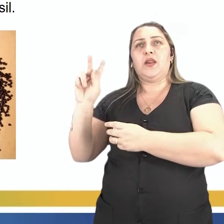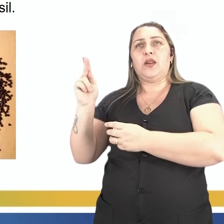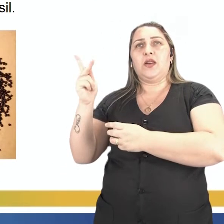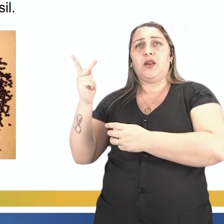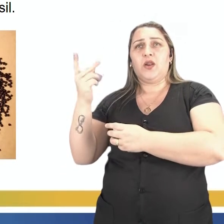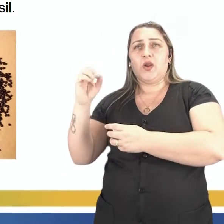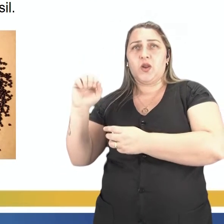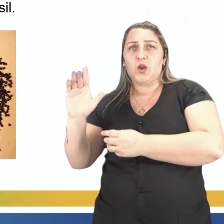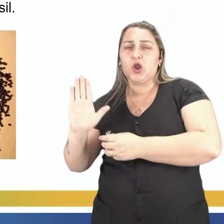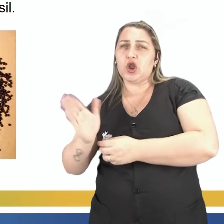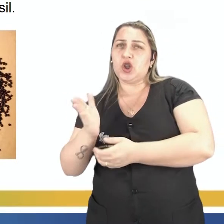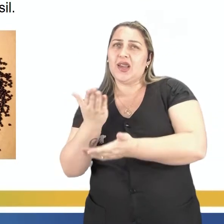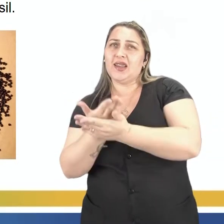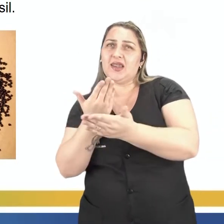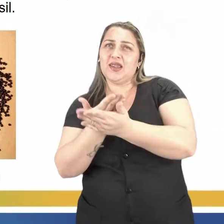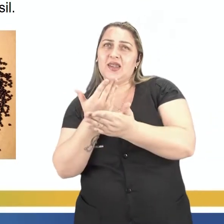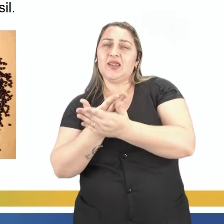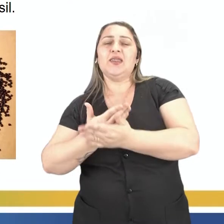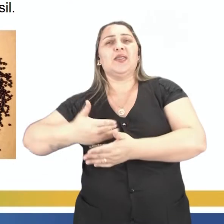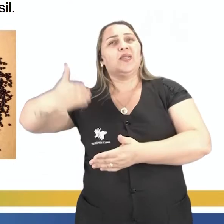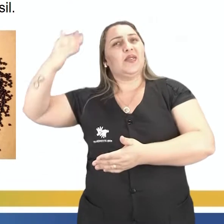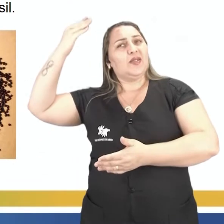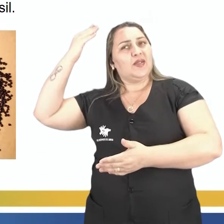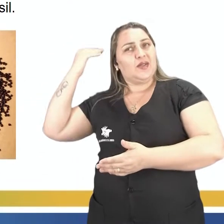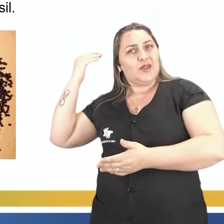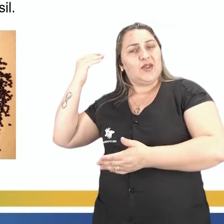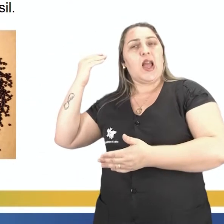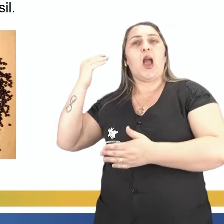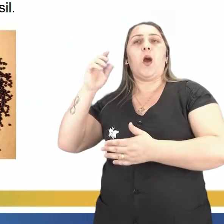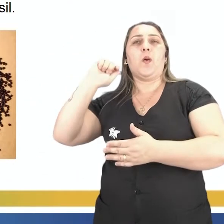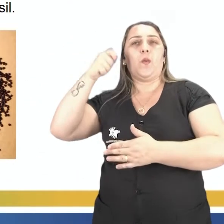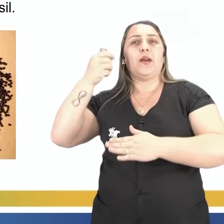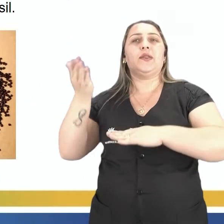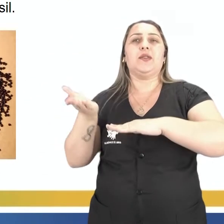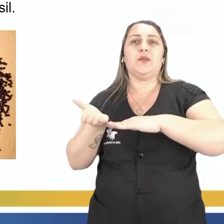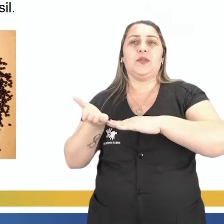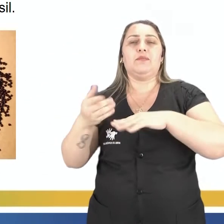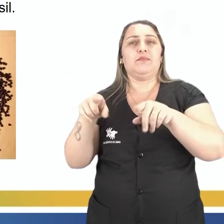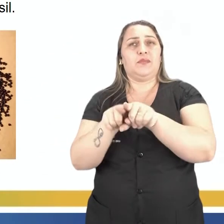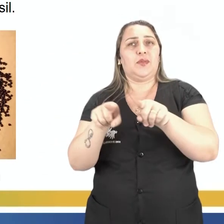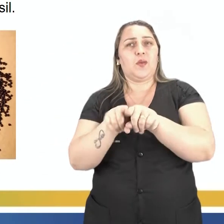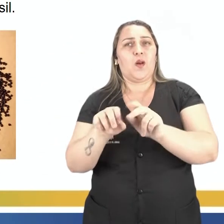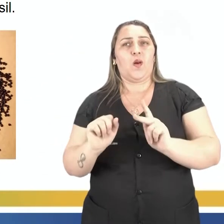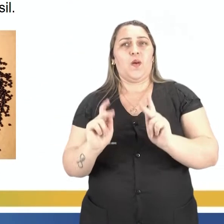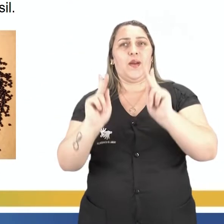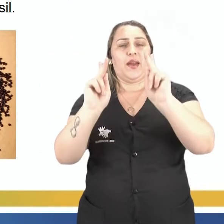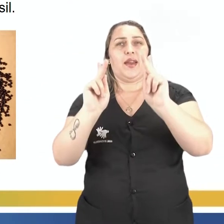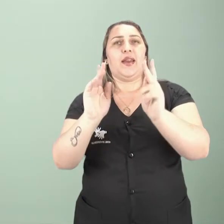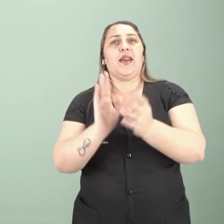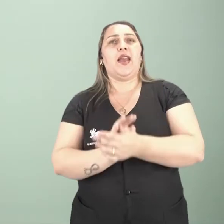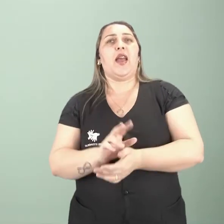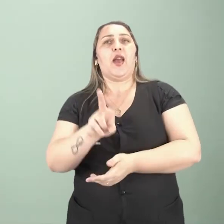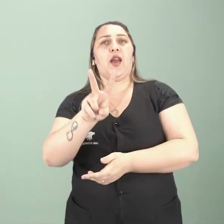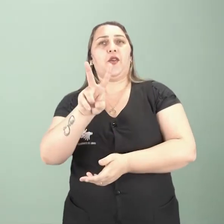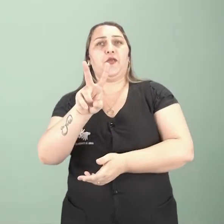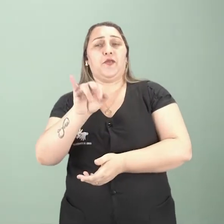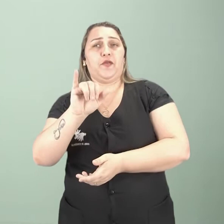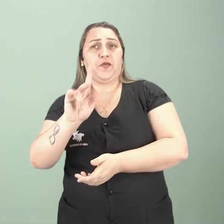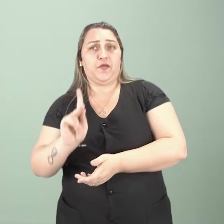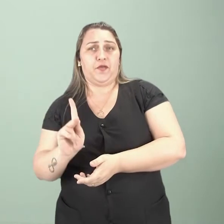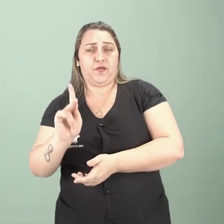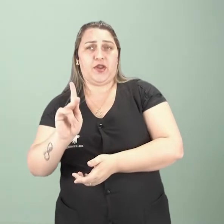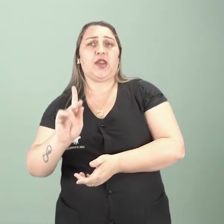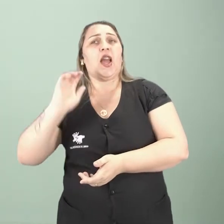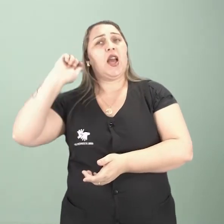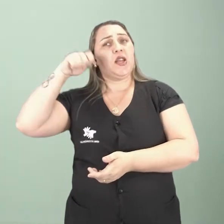lá na Pop Art e é um grande artista contemporâneo também. Ok, pessoal? Vic Muniz, além de